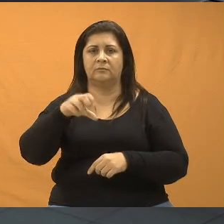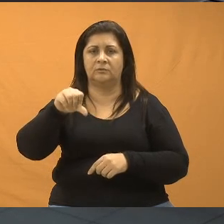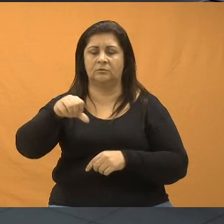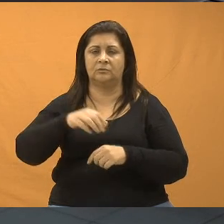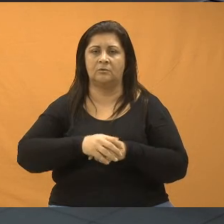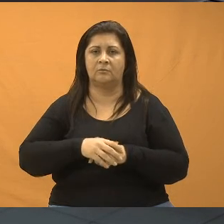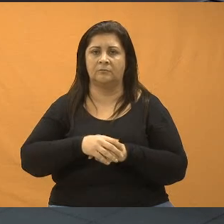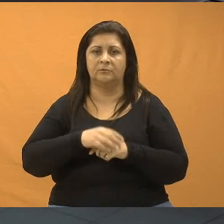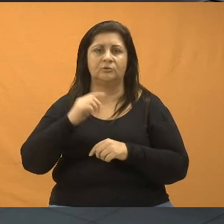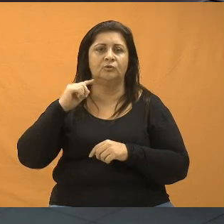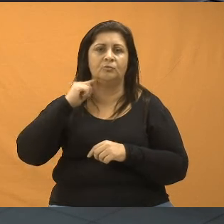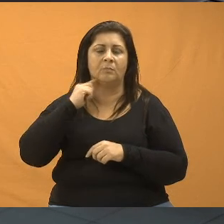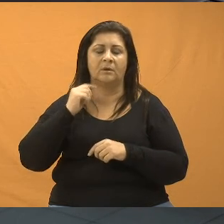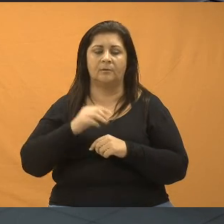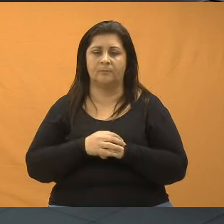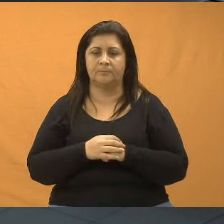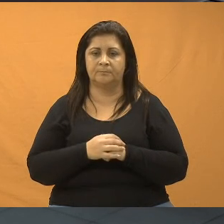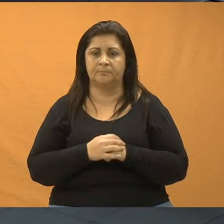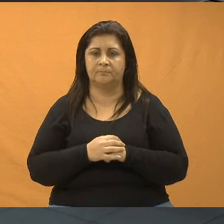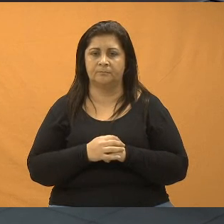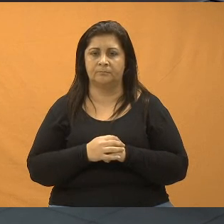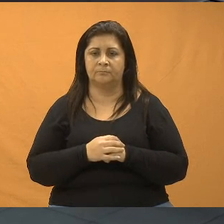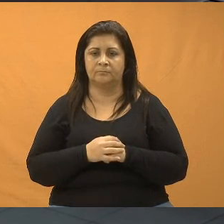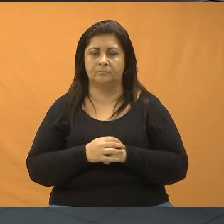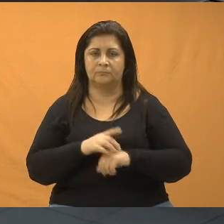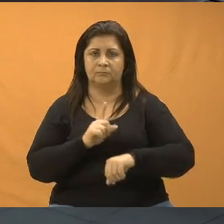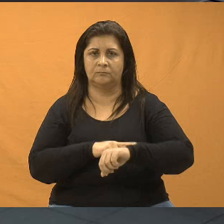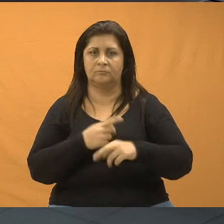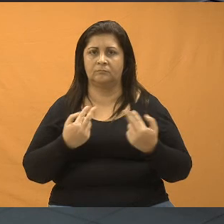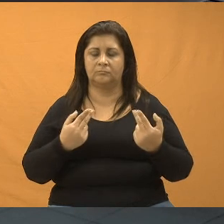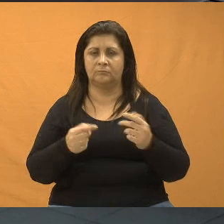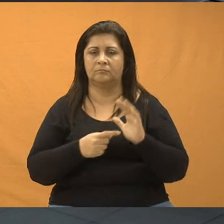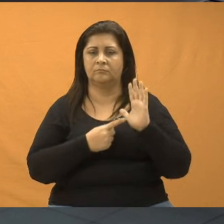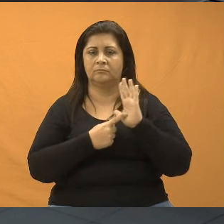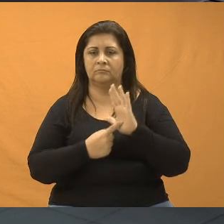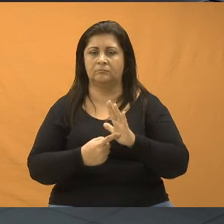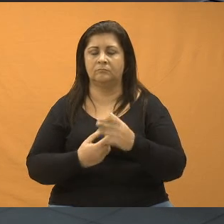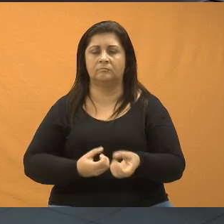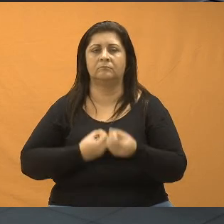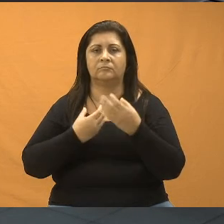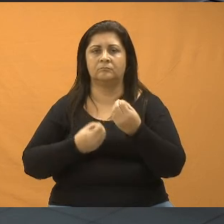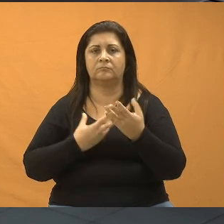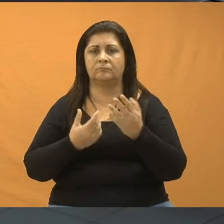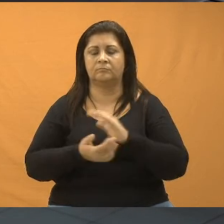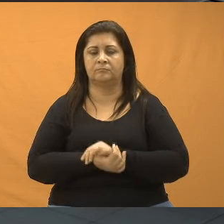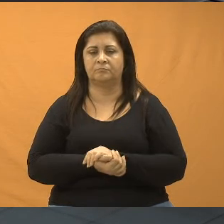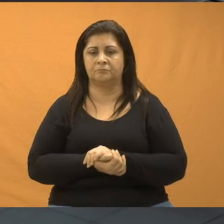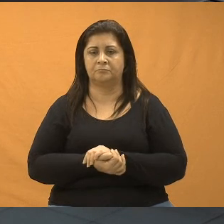29/5, a última quarta-feira do mês, no mesmo horário, para a apresentação dos números da